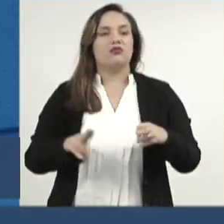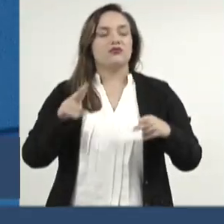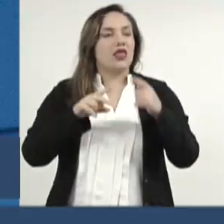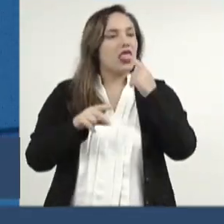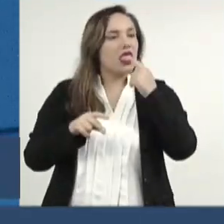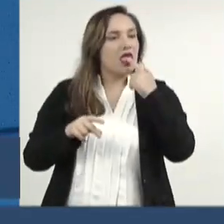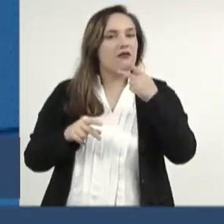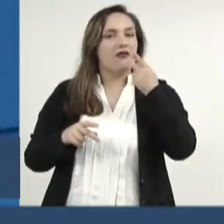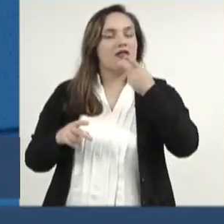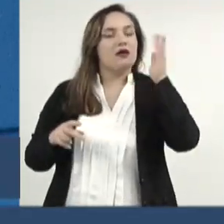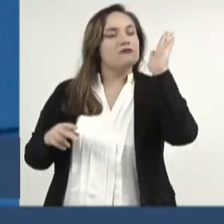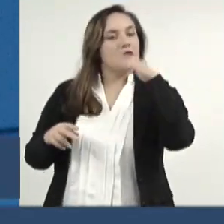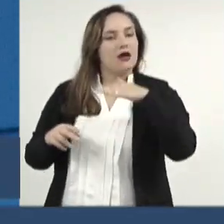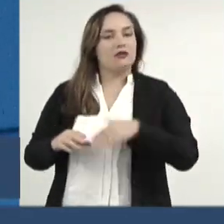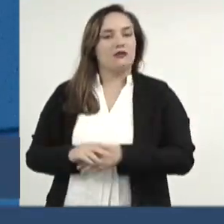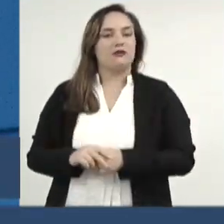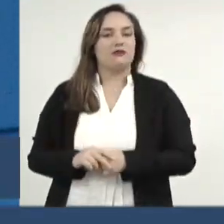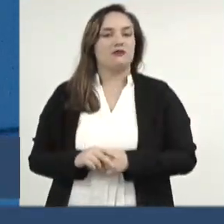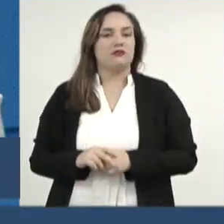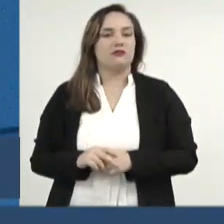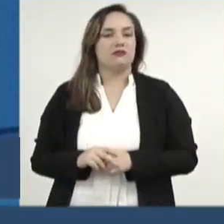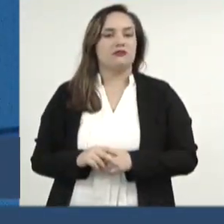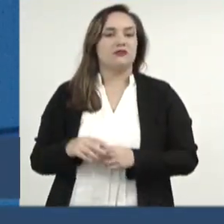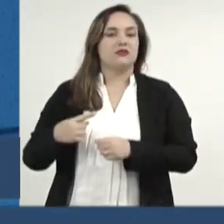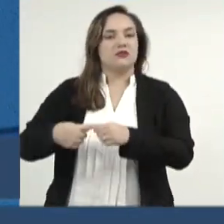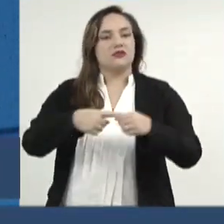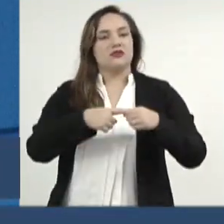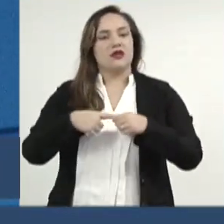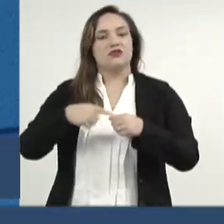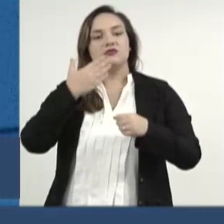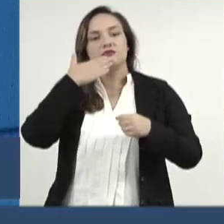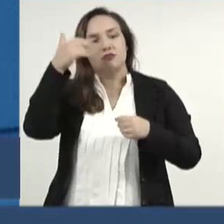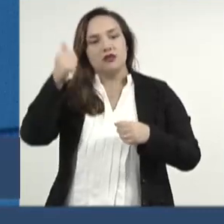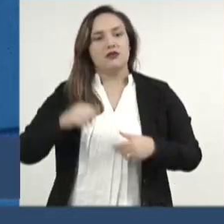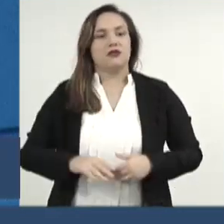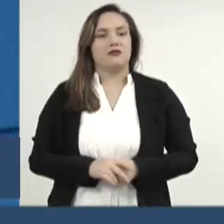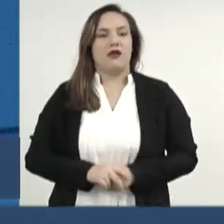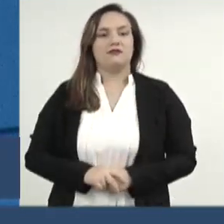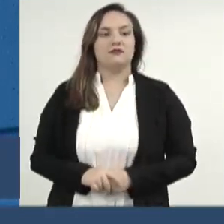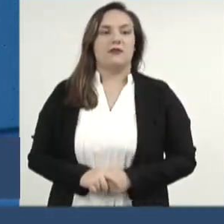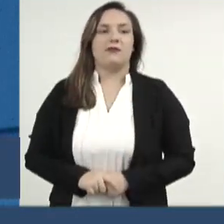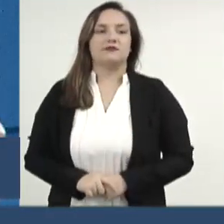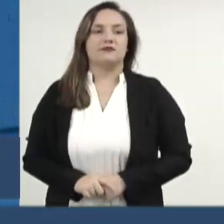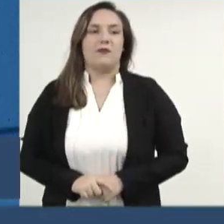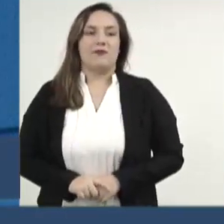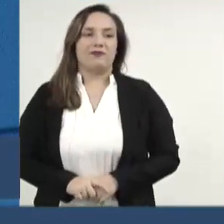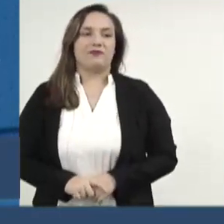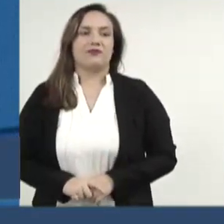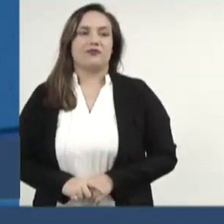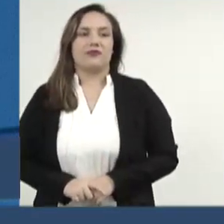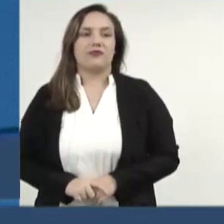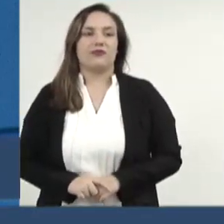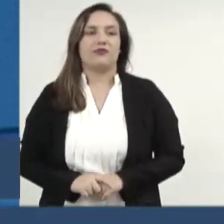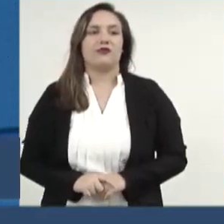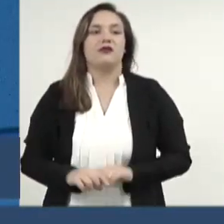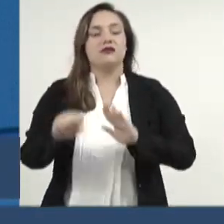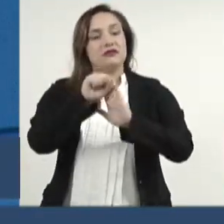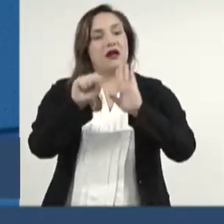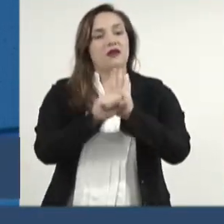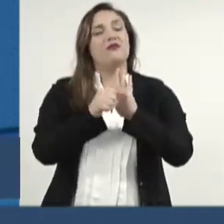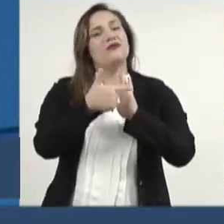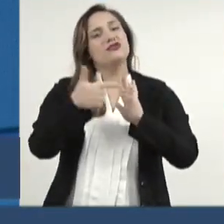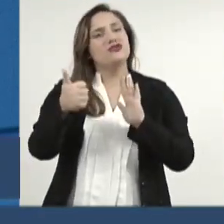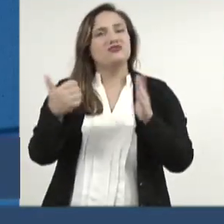para difamar, o município seria muito melhor. Fecha aspas. Em pleno século XXI,